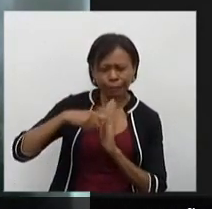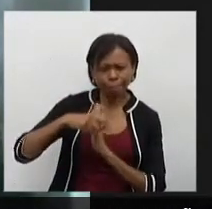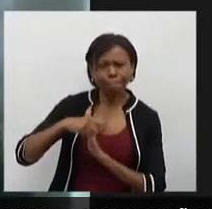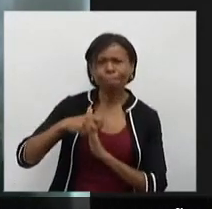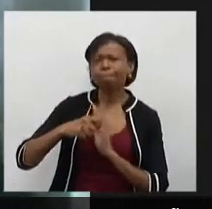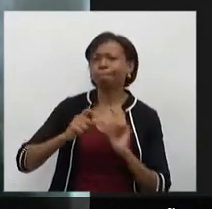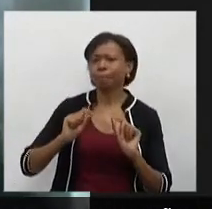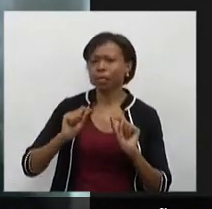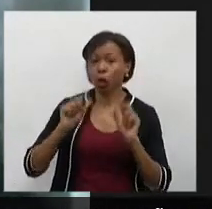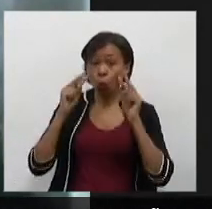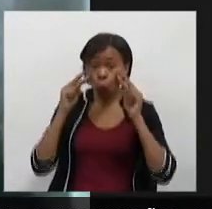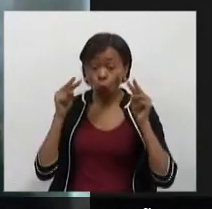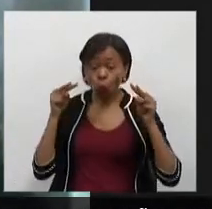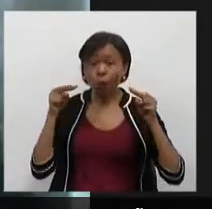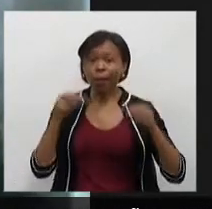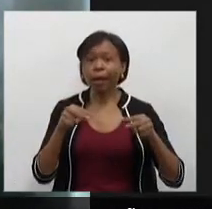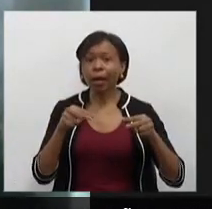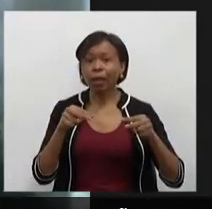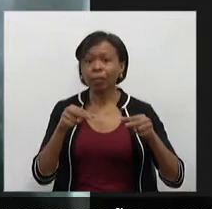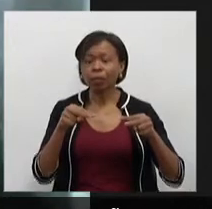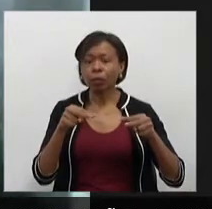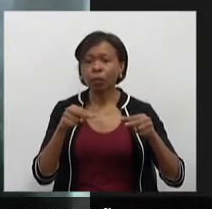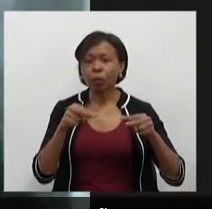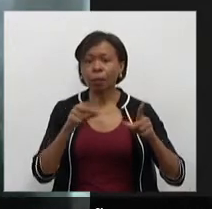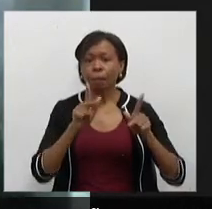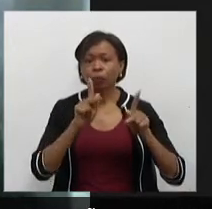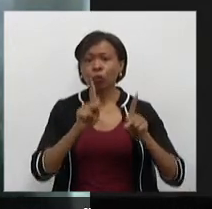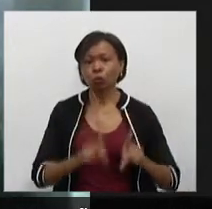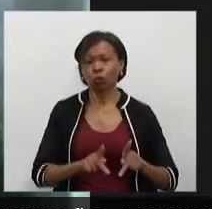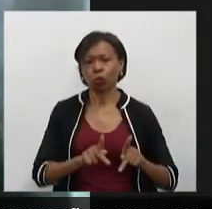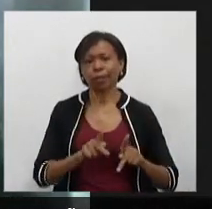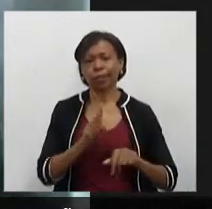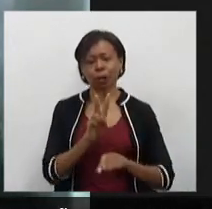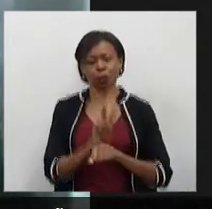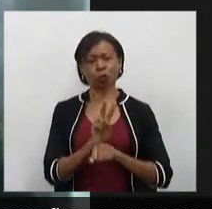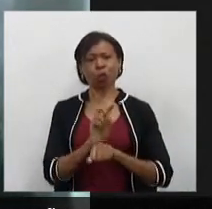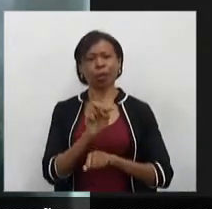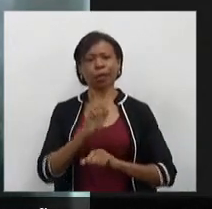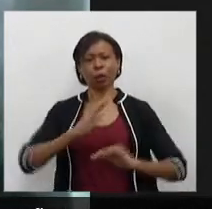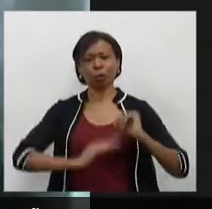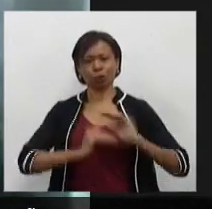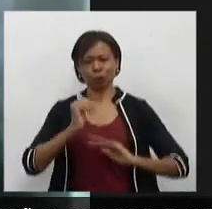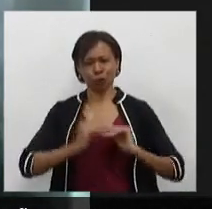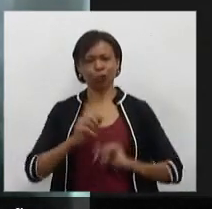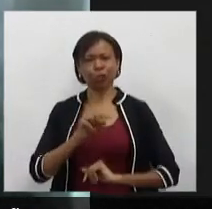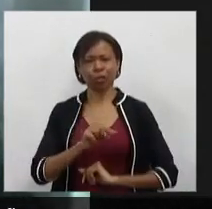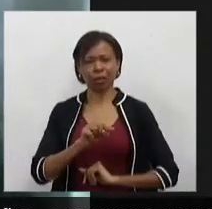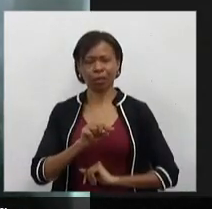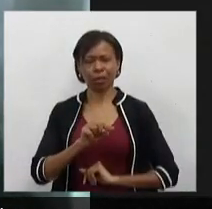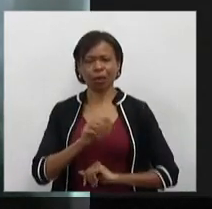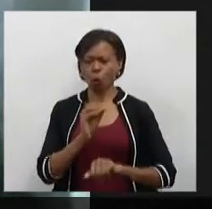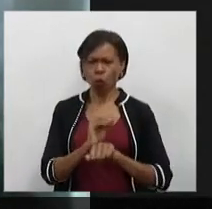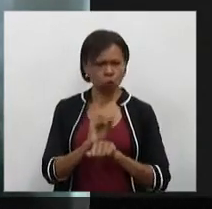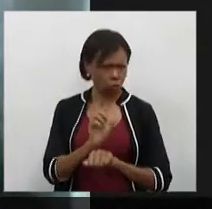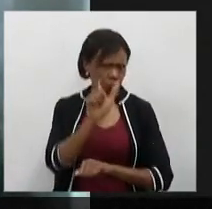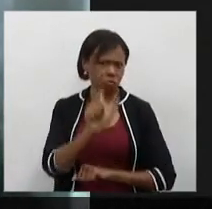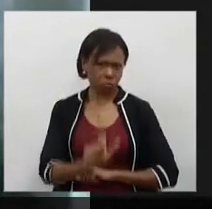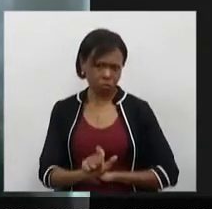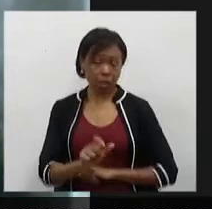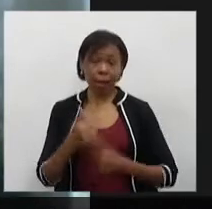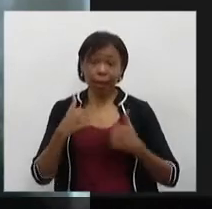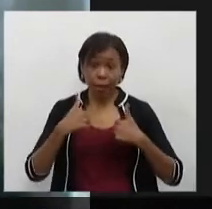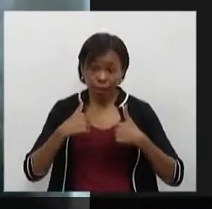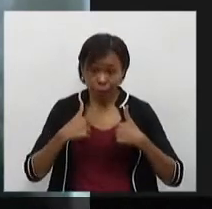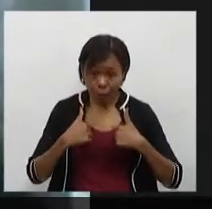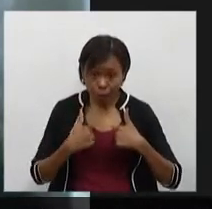do olhar para o cuidador. O cuidador, eu aqui em casa sou a única pessoa